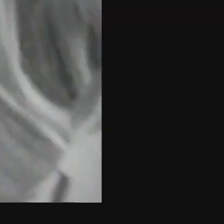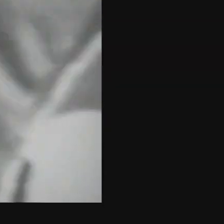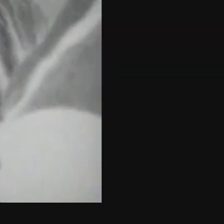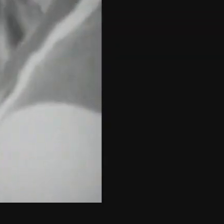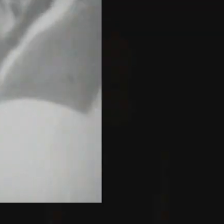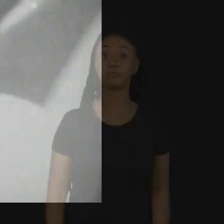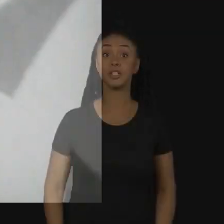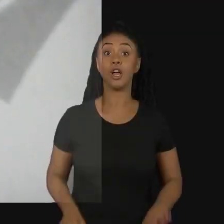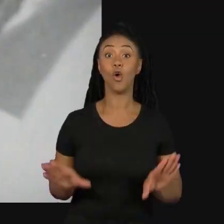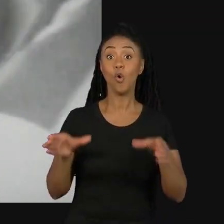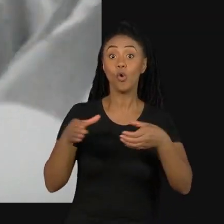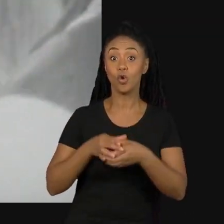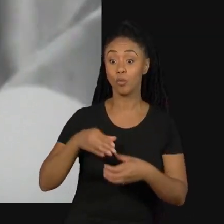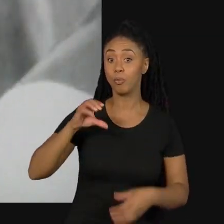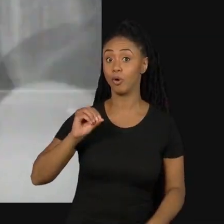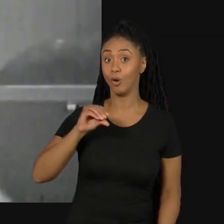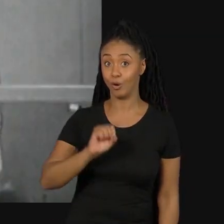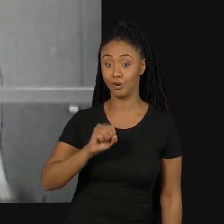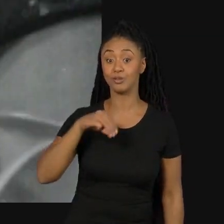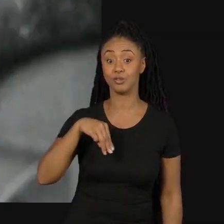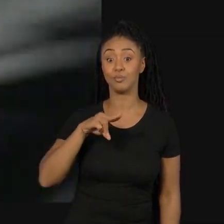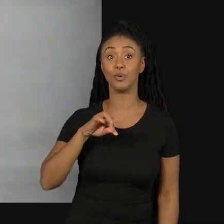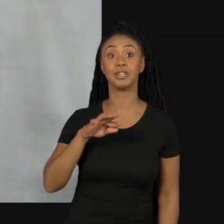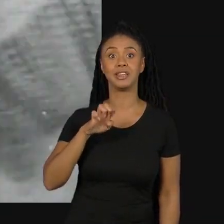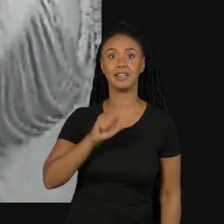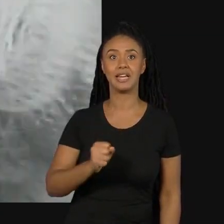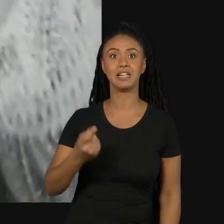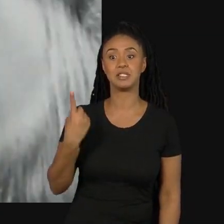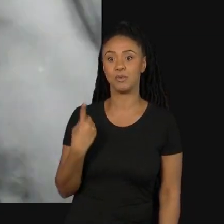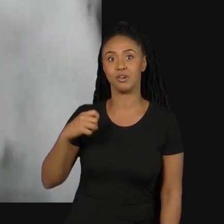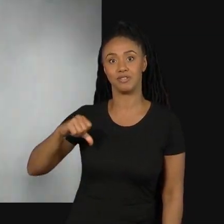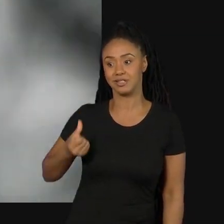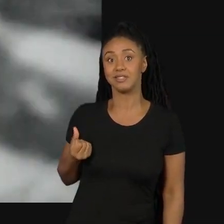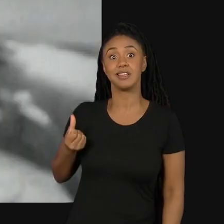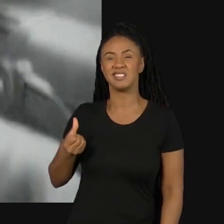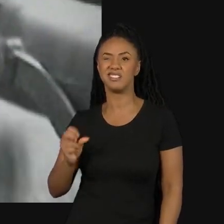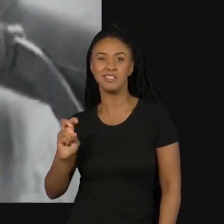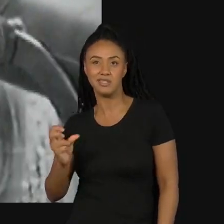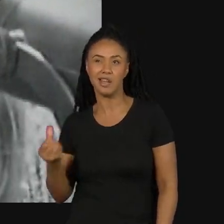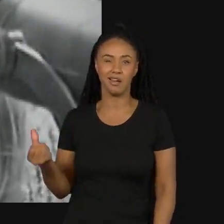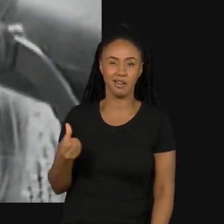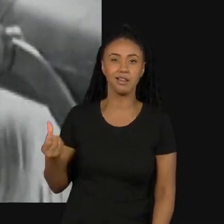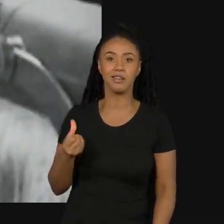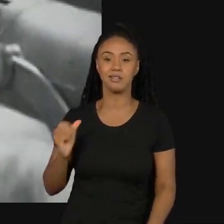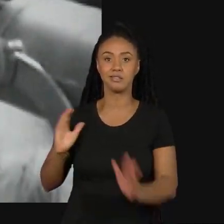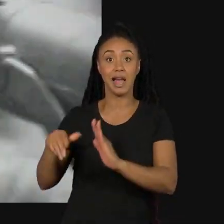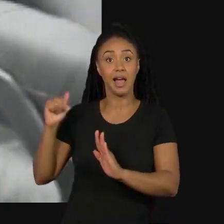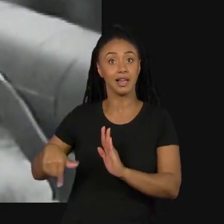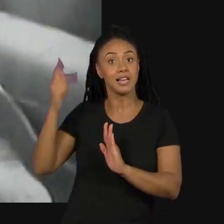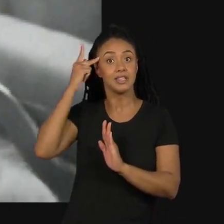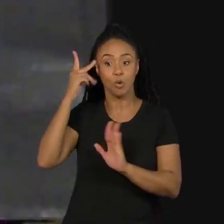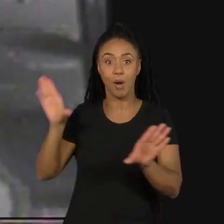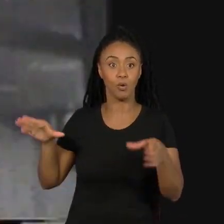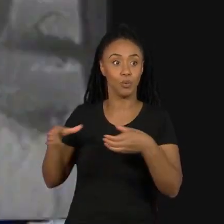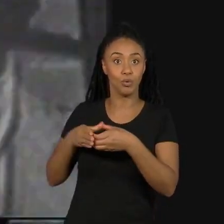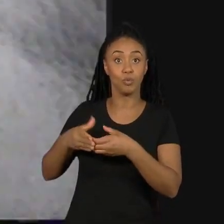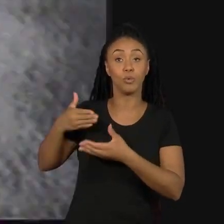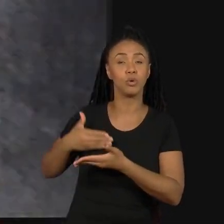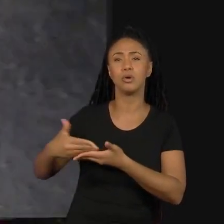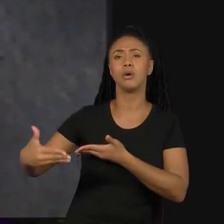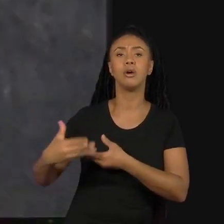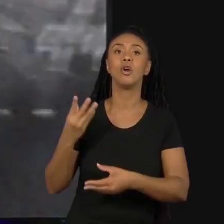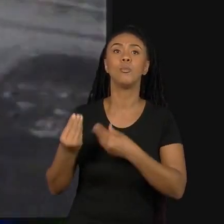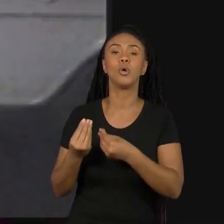Os Mutantes, grupo musical brasileiro formado em 1966 na cidade de São Paulo, surgiu como